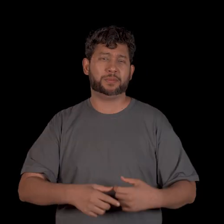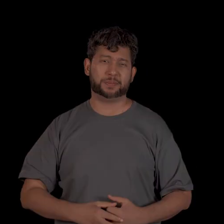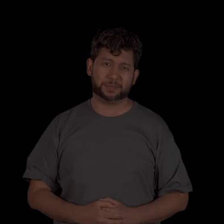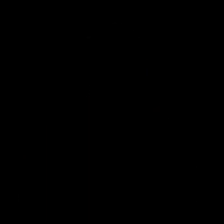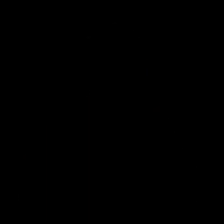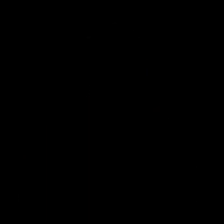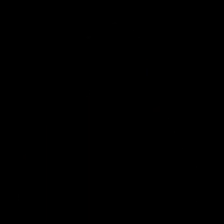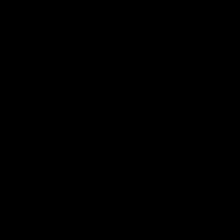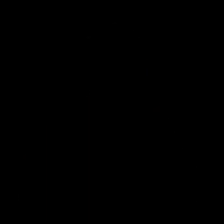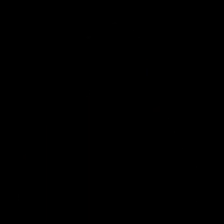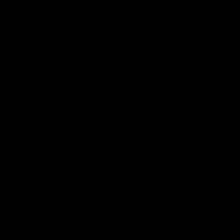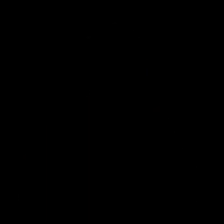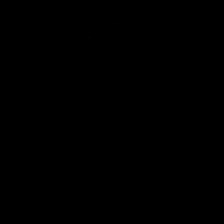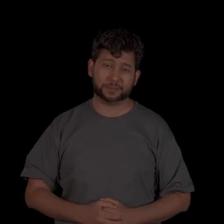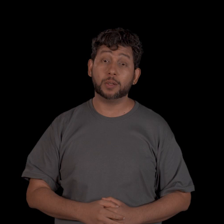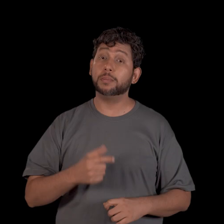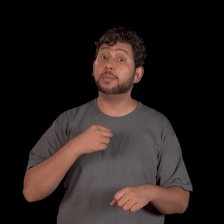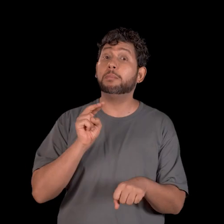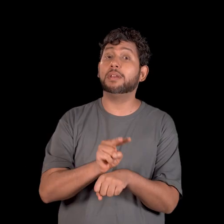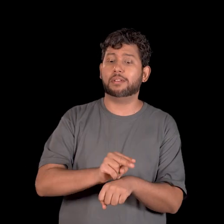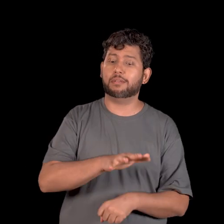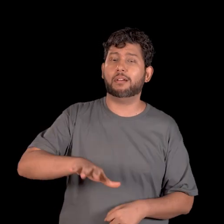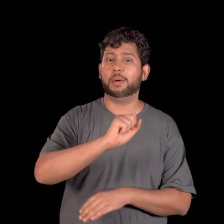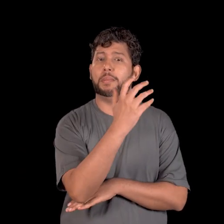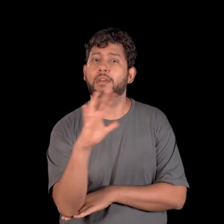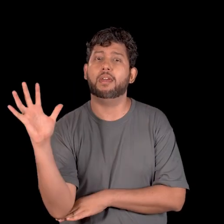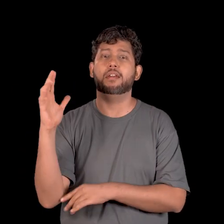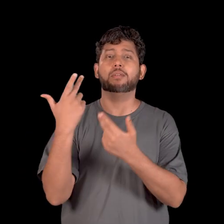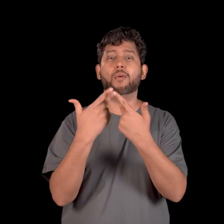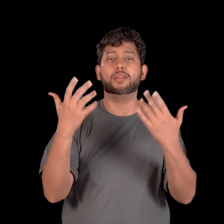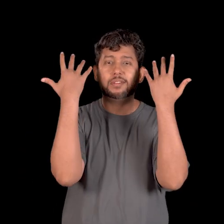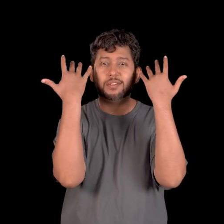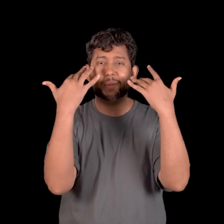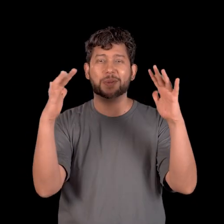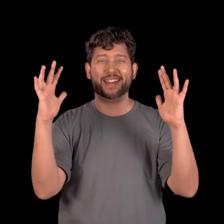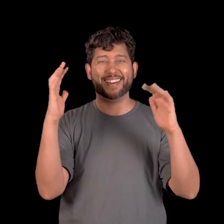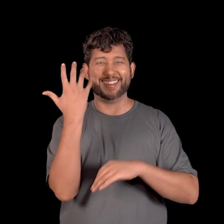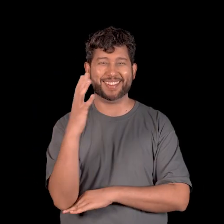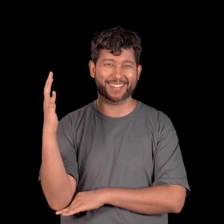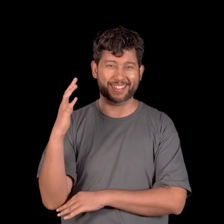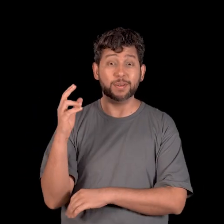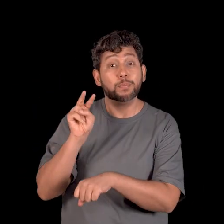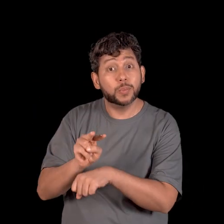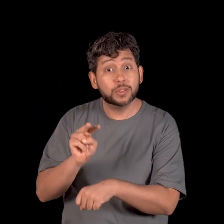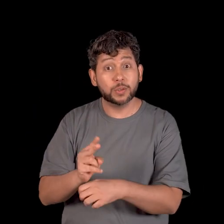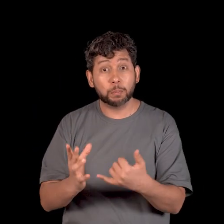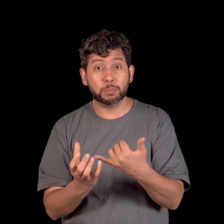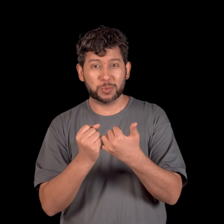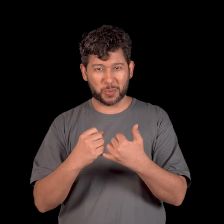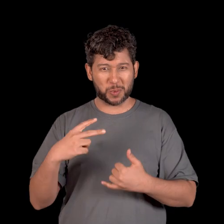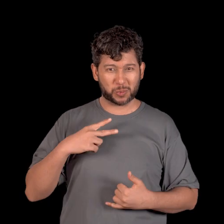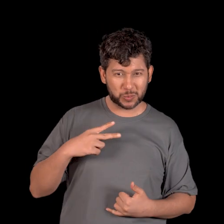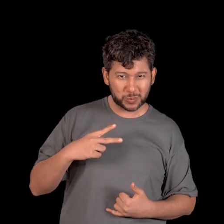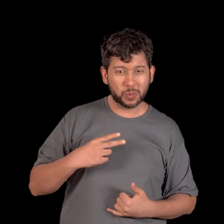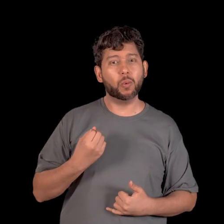e nas decisões políticas. Preservar o meio ambiente e os recursos naturais. Proteger o patrimônio público